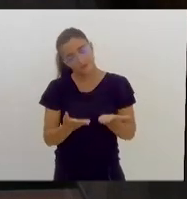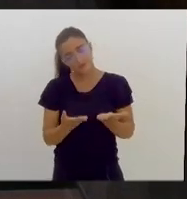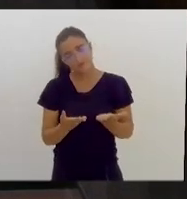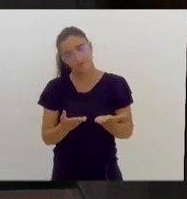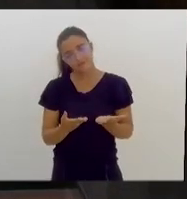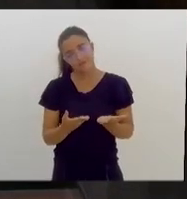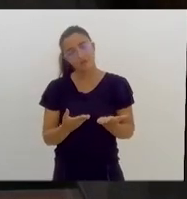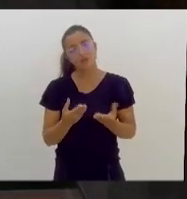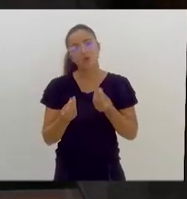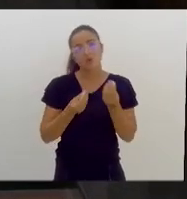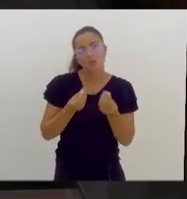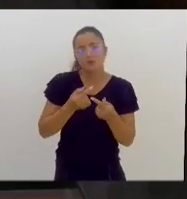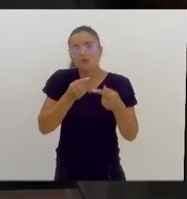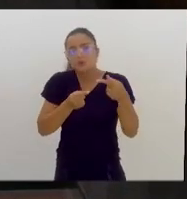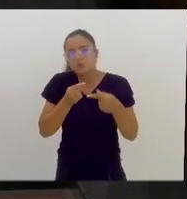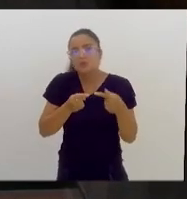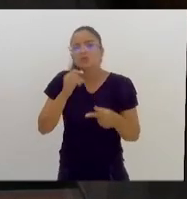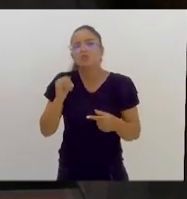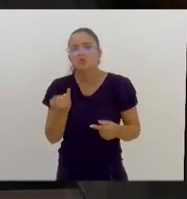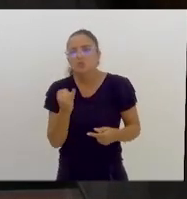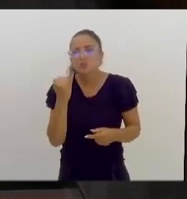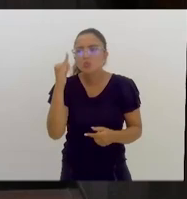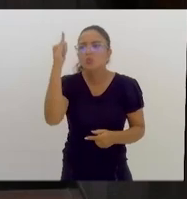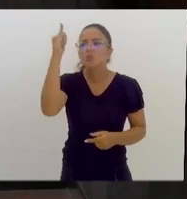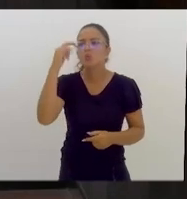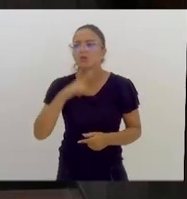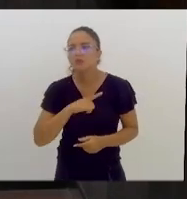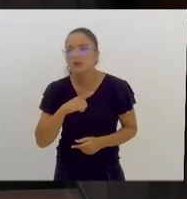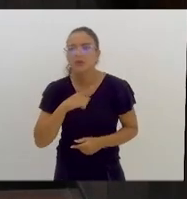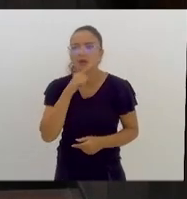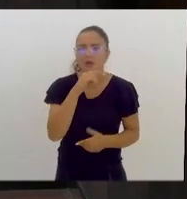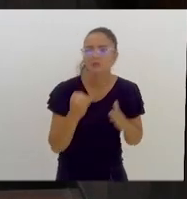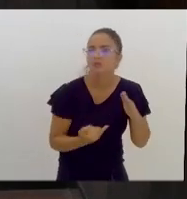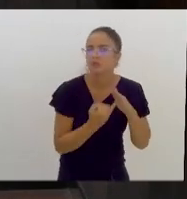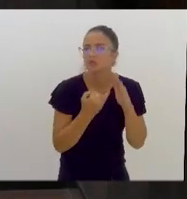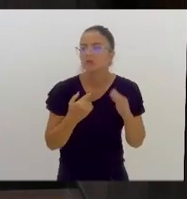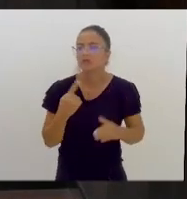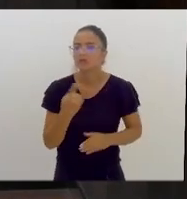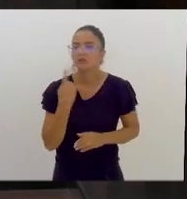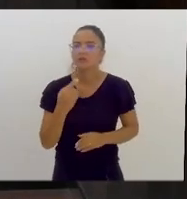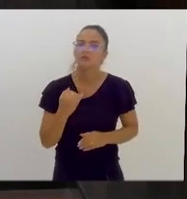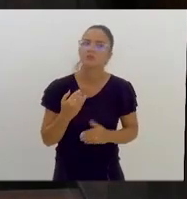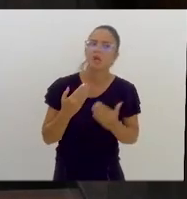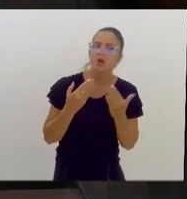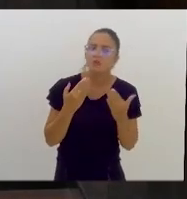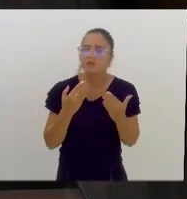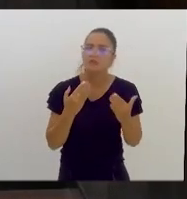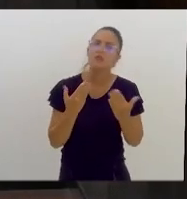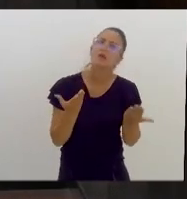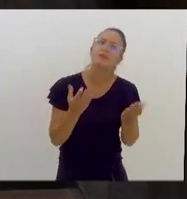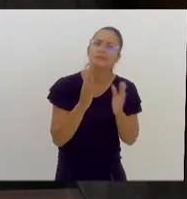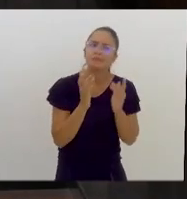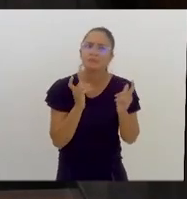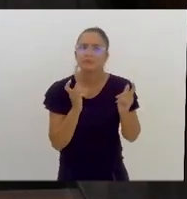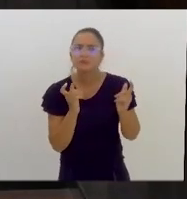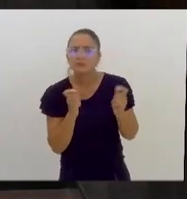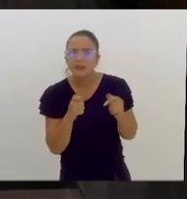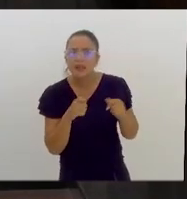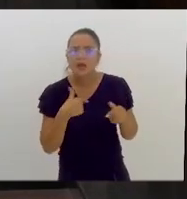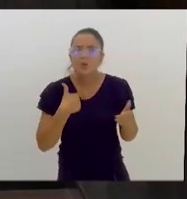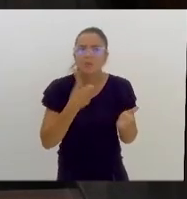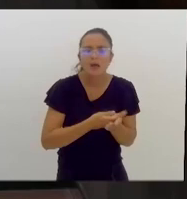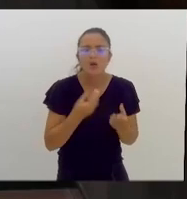credora. Discutir os juros da dívida com a instituição credora de modo que se torne possível esse